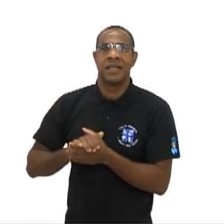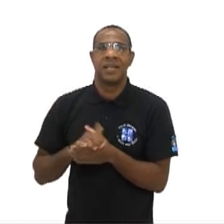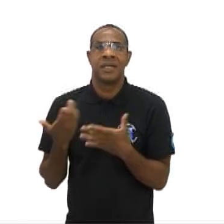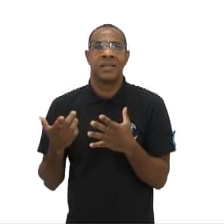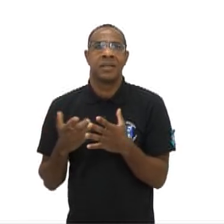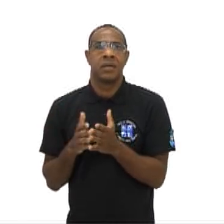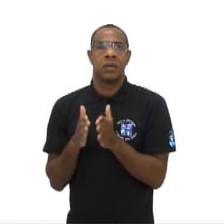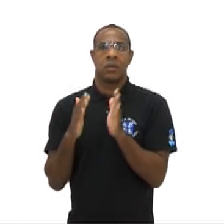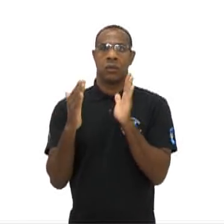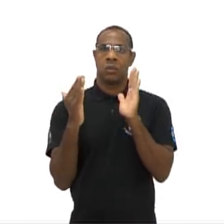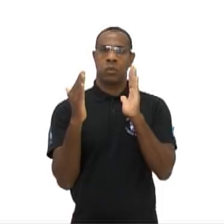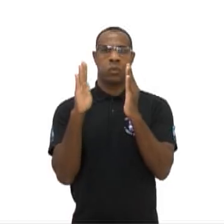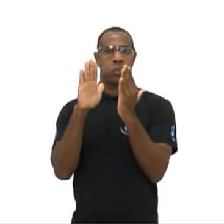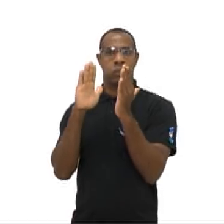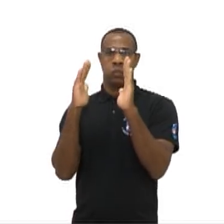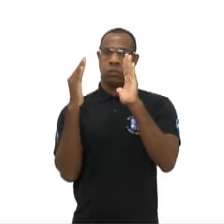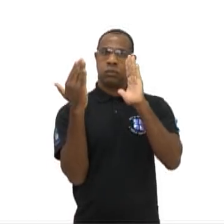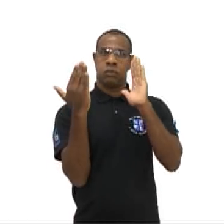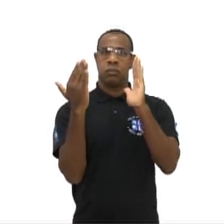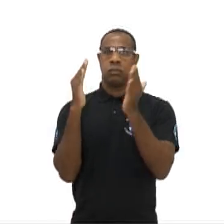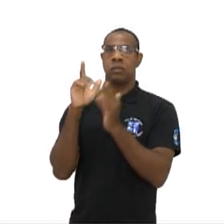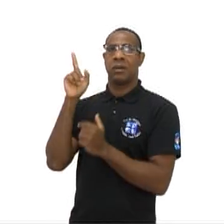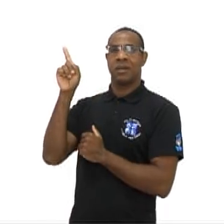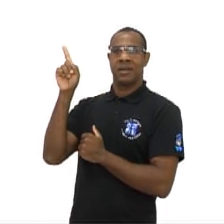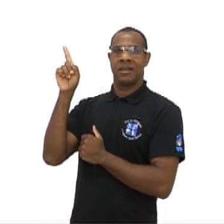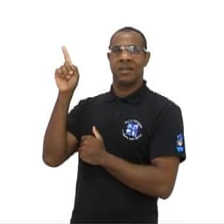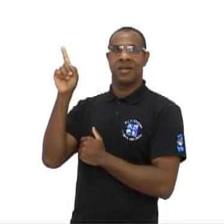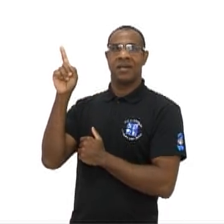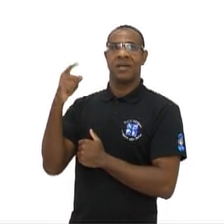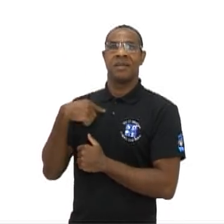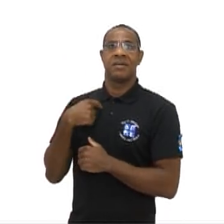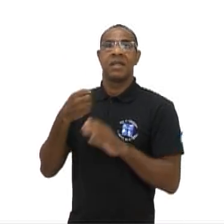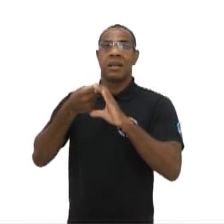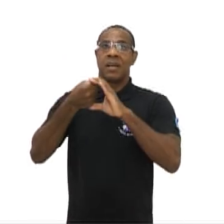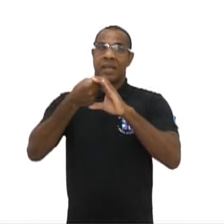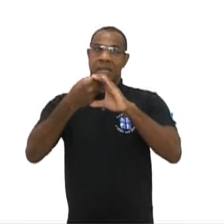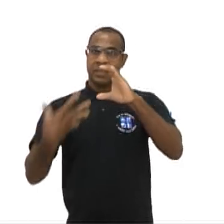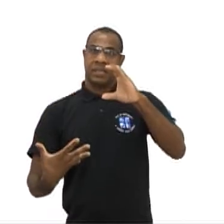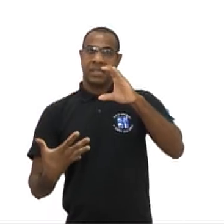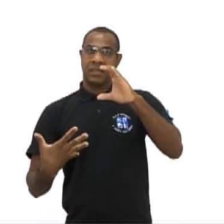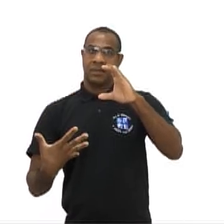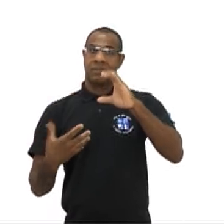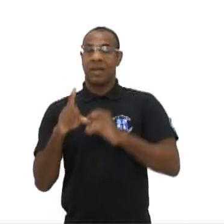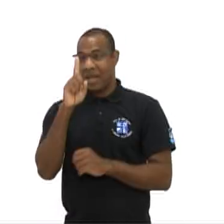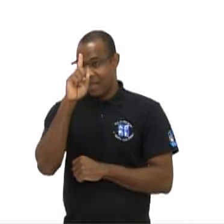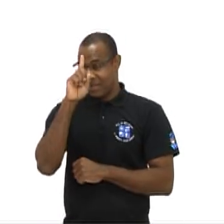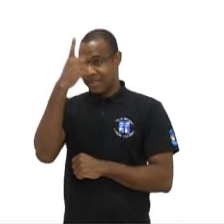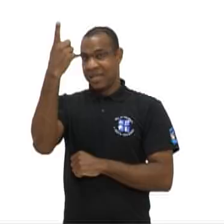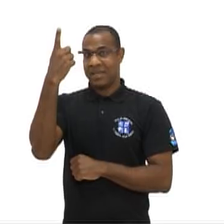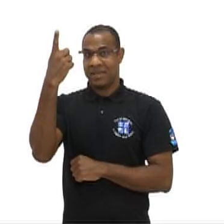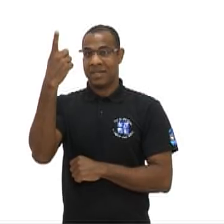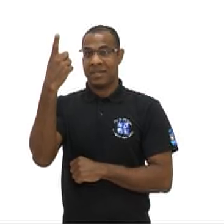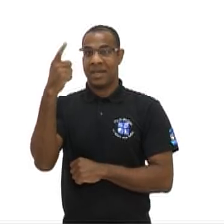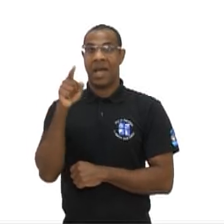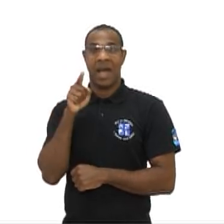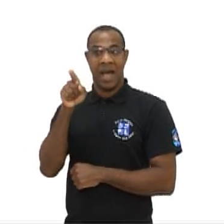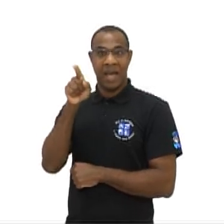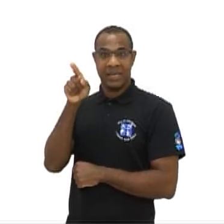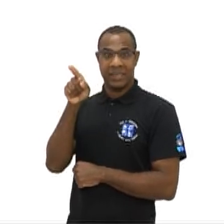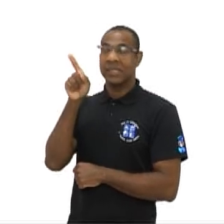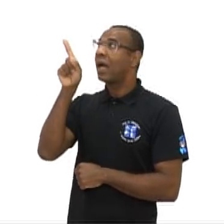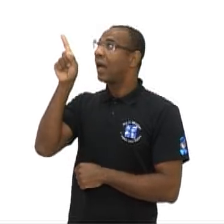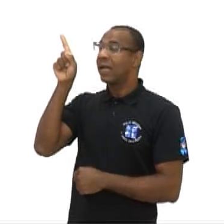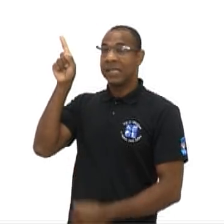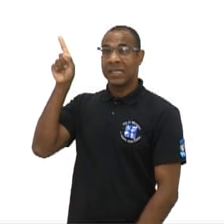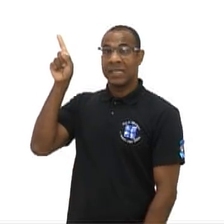R2-D2 acaba fazendo uma projeção da princesa Leia, certo? Então, aí você vai ter uma caracterização. Na ideia do holograma aqui, o que você vai